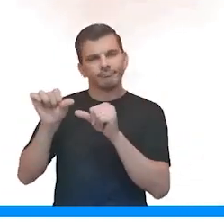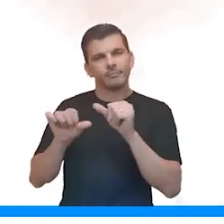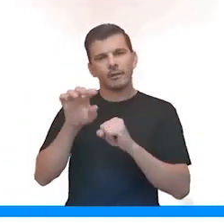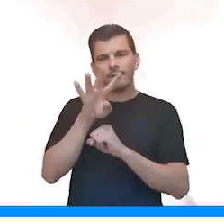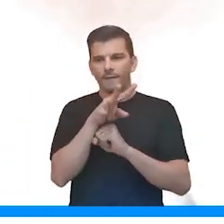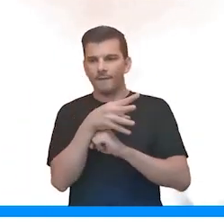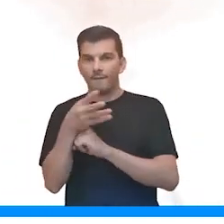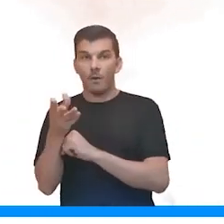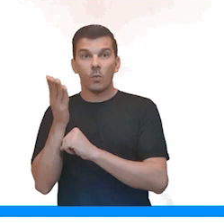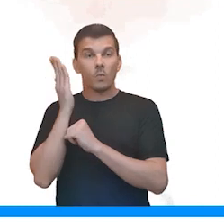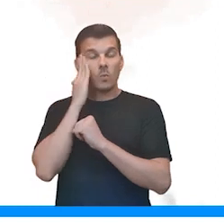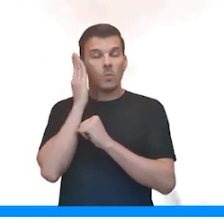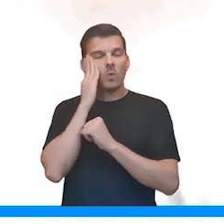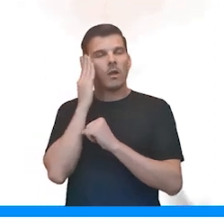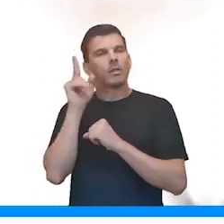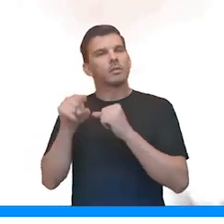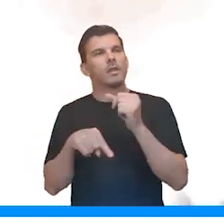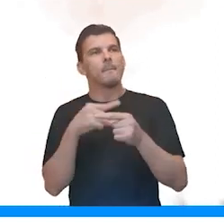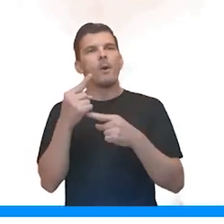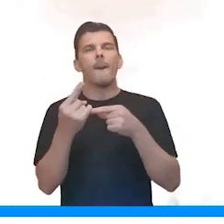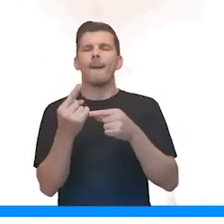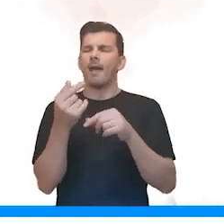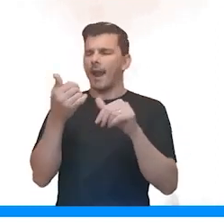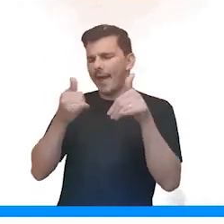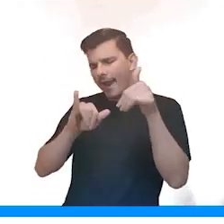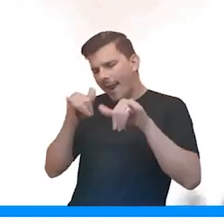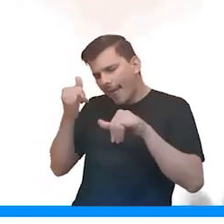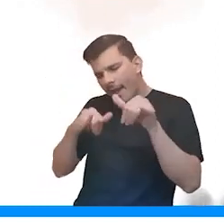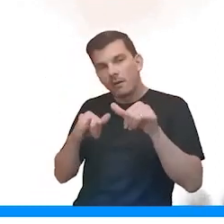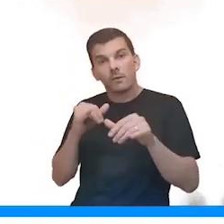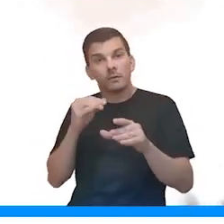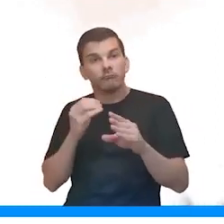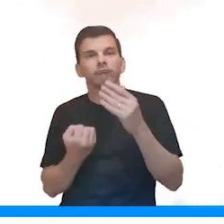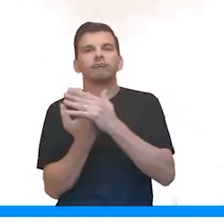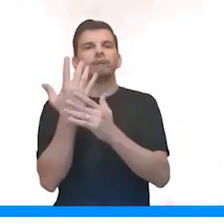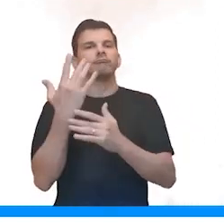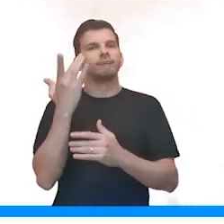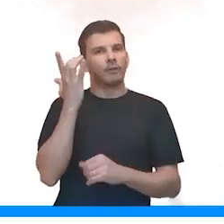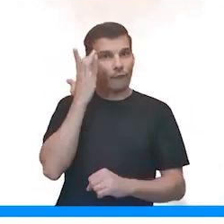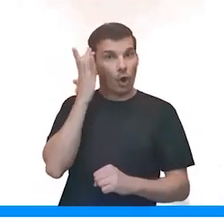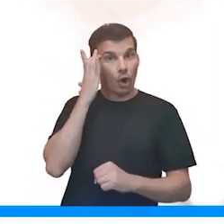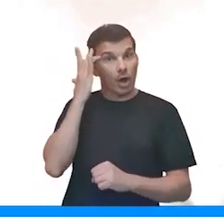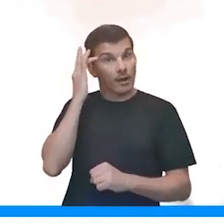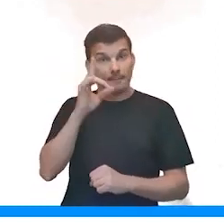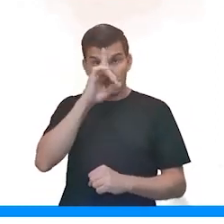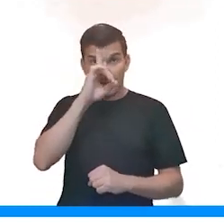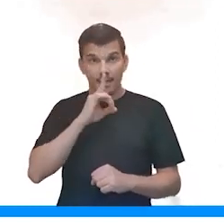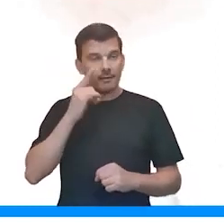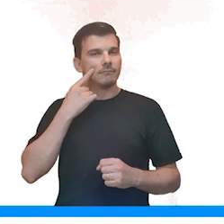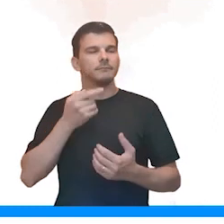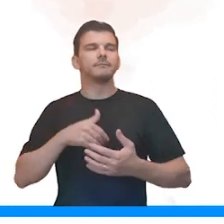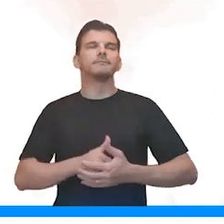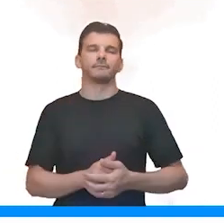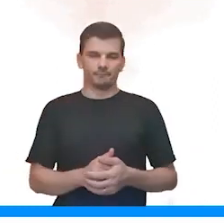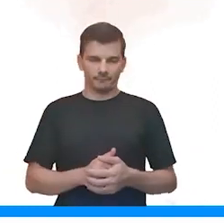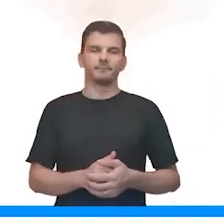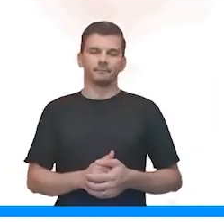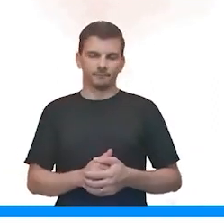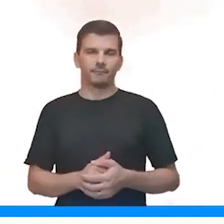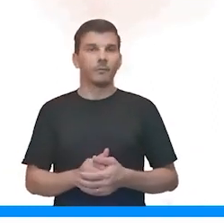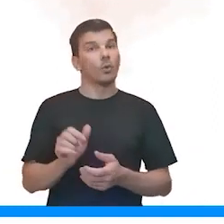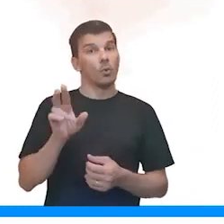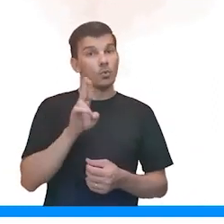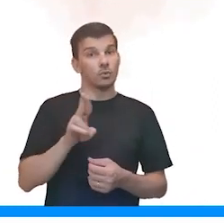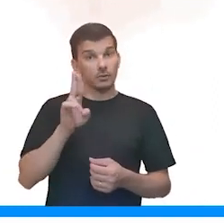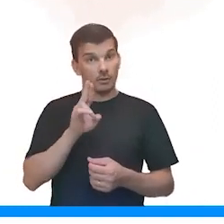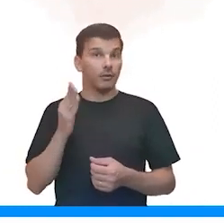analisando, aumentou muito a densidade, diminuiu a densidade, foi entendendo isso, e a partir de uma análise experimental ele conseguiu criar essa equação.